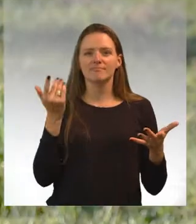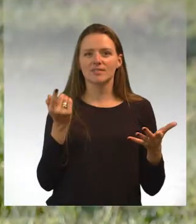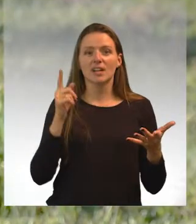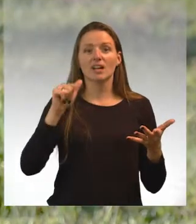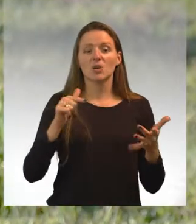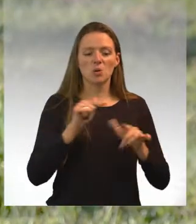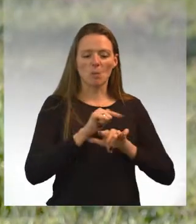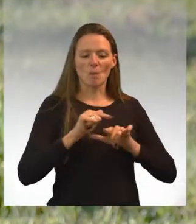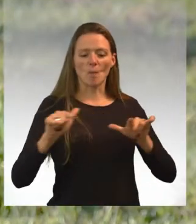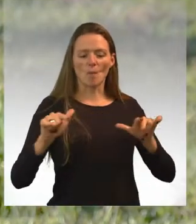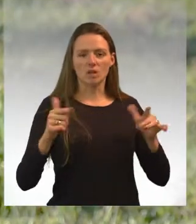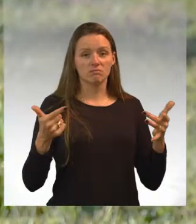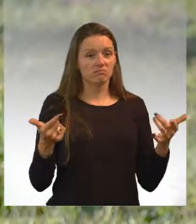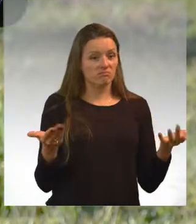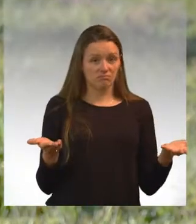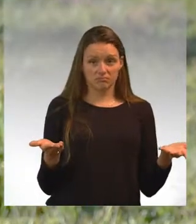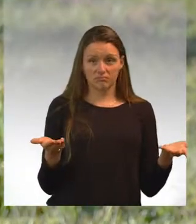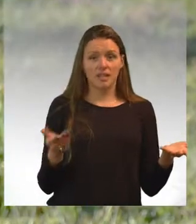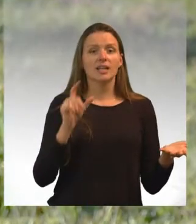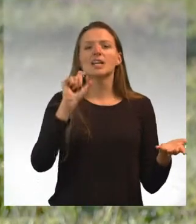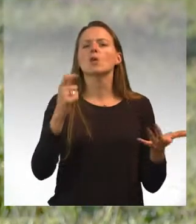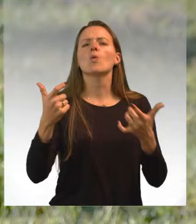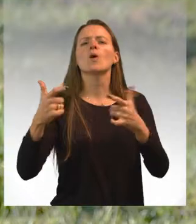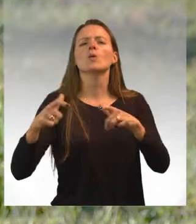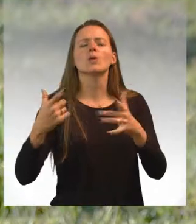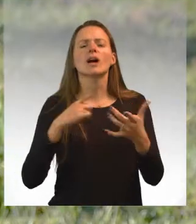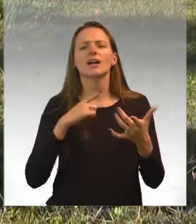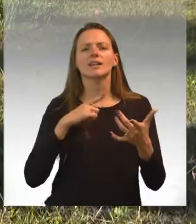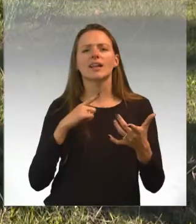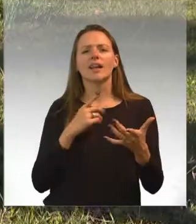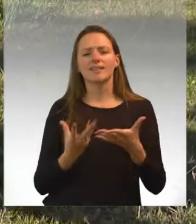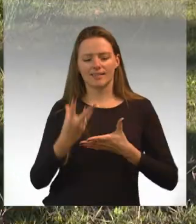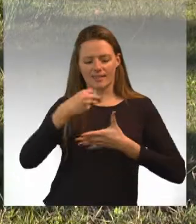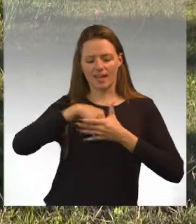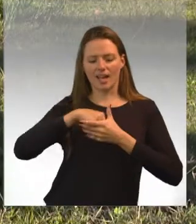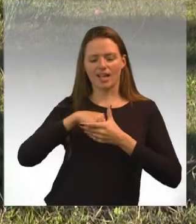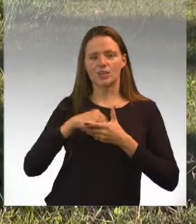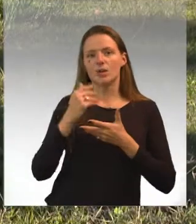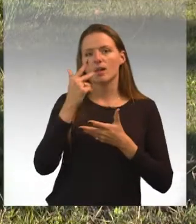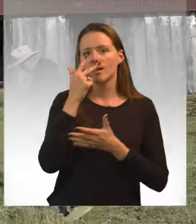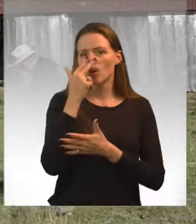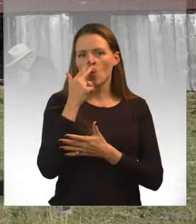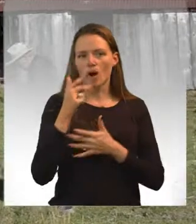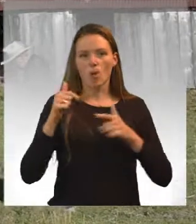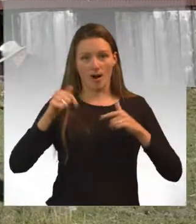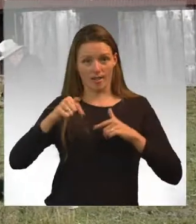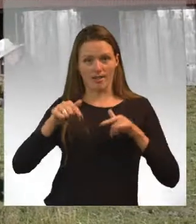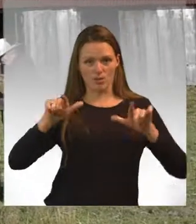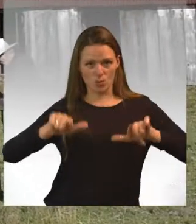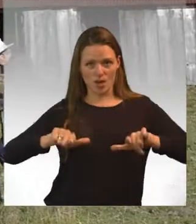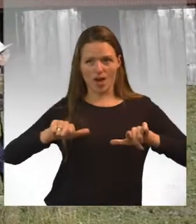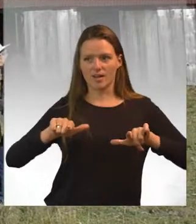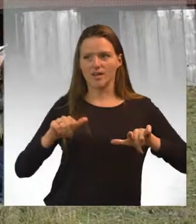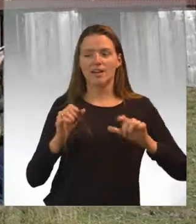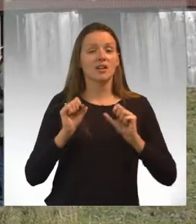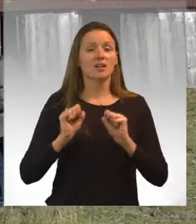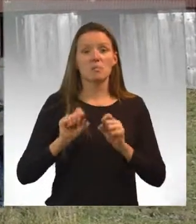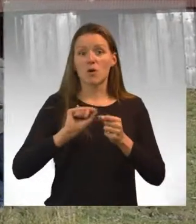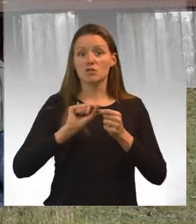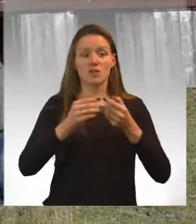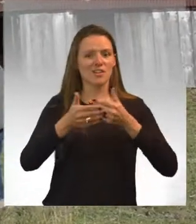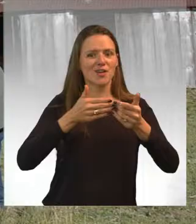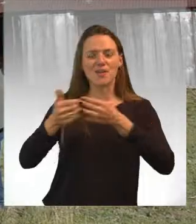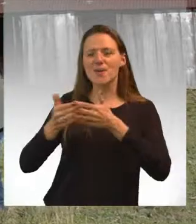vazio. Onde que você tem um vazio, como dentro desses mangueirões, onde você pode fazer o que você quer